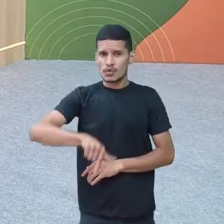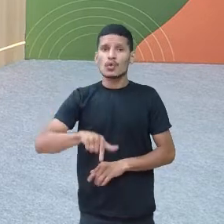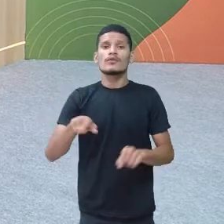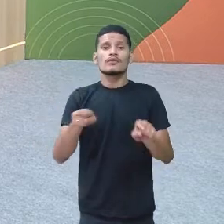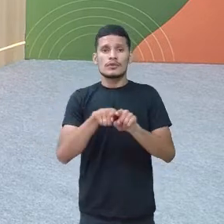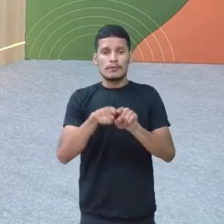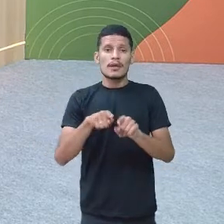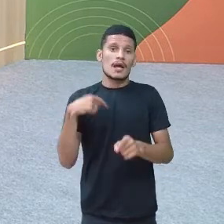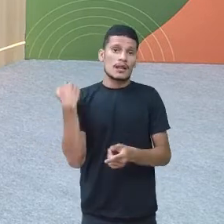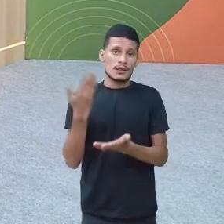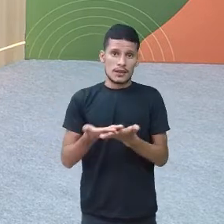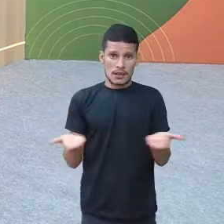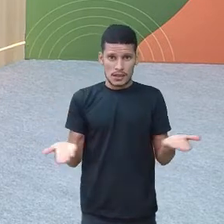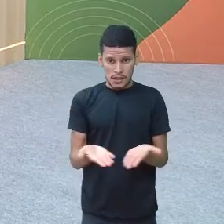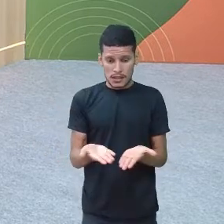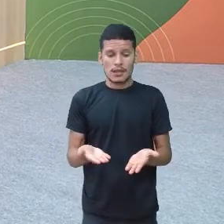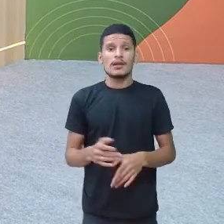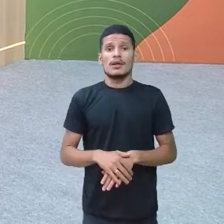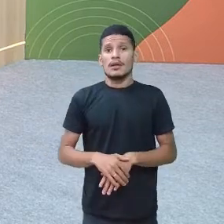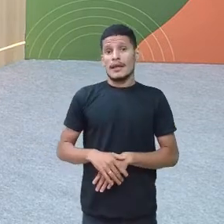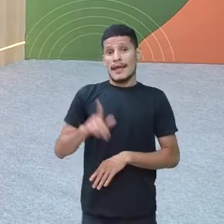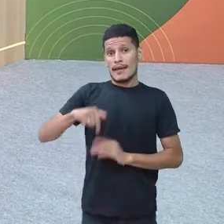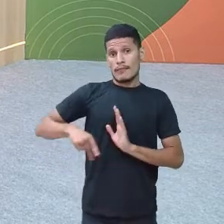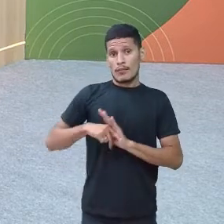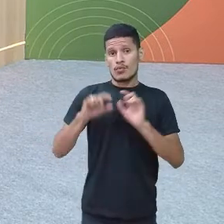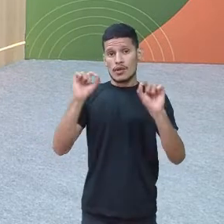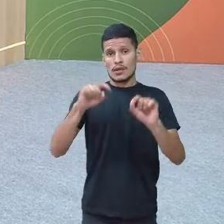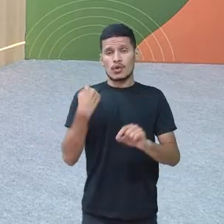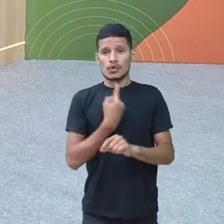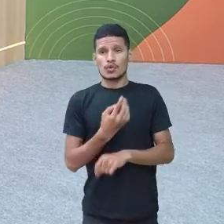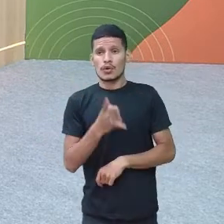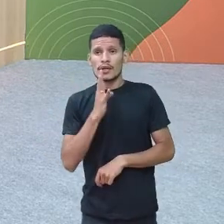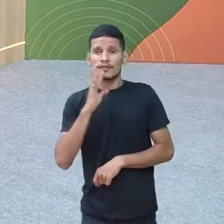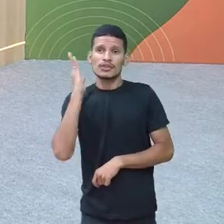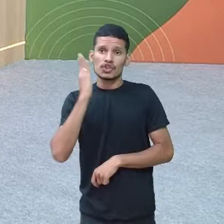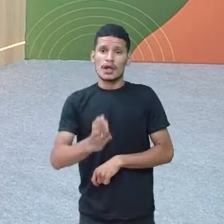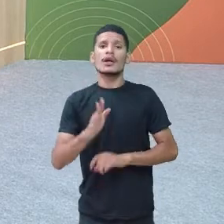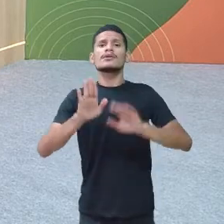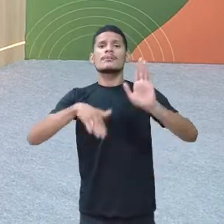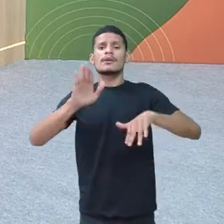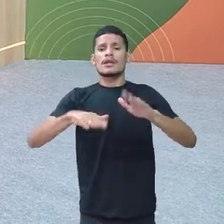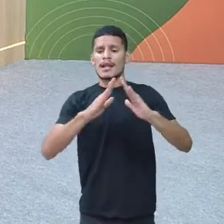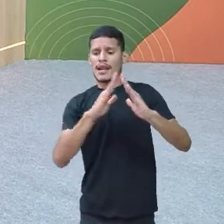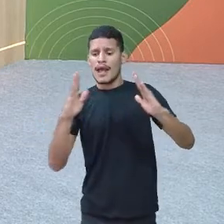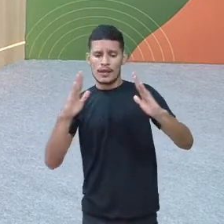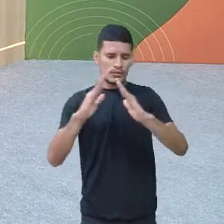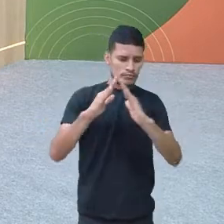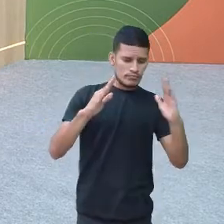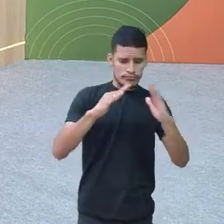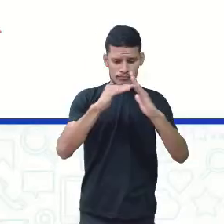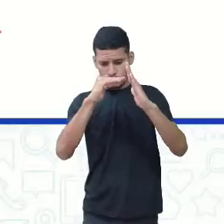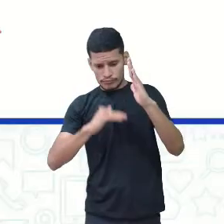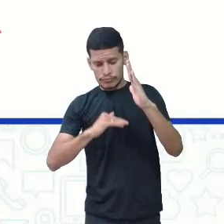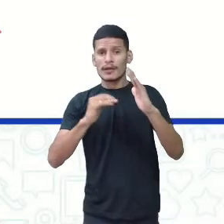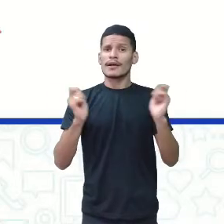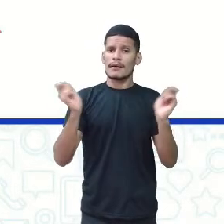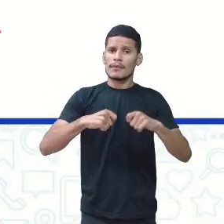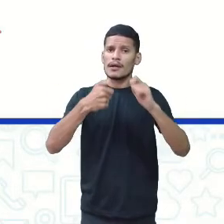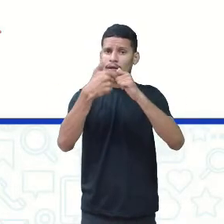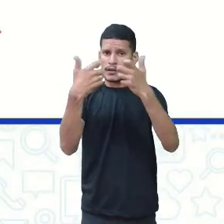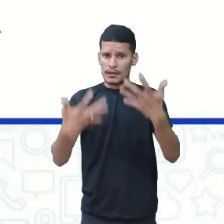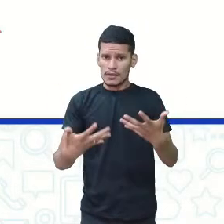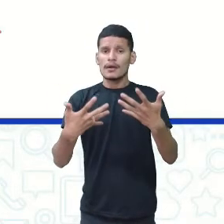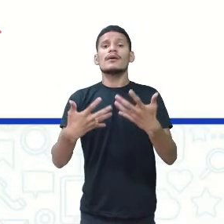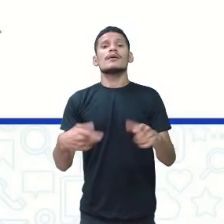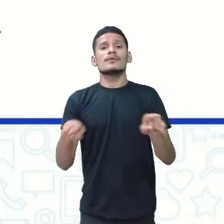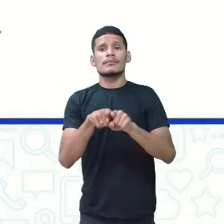gente chegar aqui, é uma classificação que a gente já conhece. De acordo com os lados, eu posso classificar esses triângulos também. Se